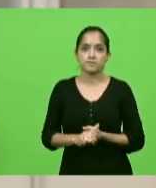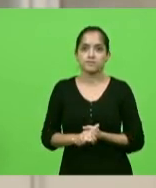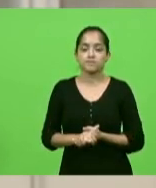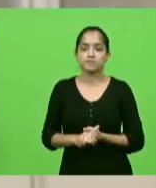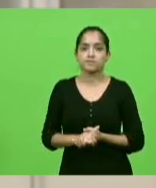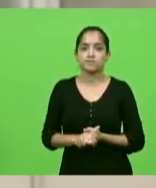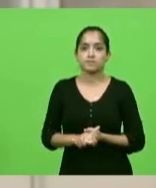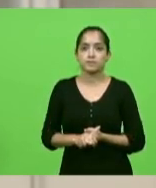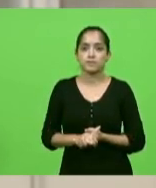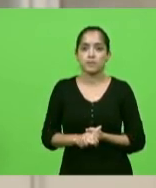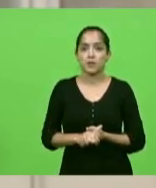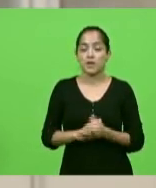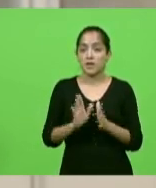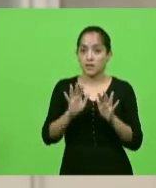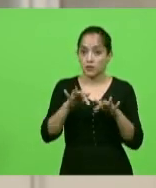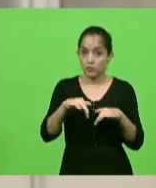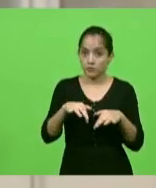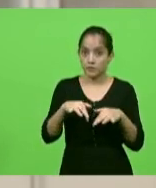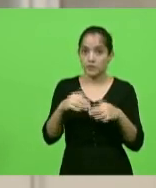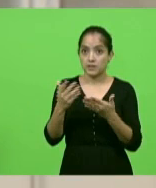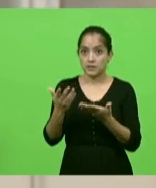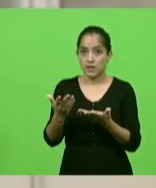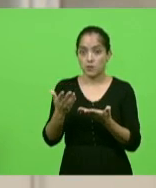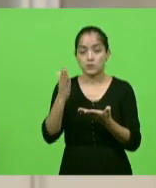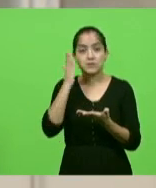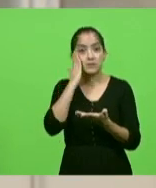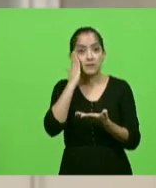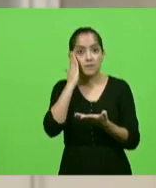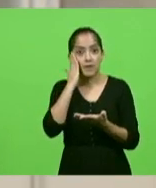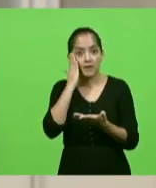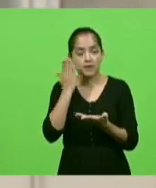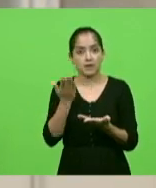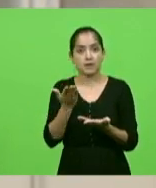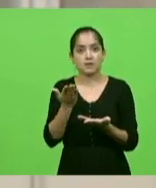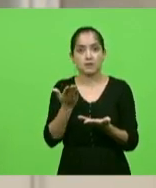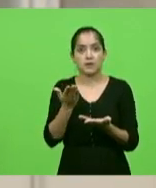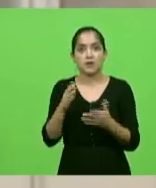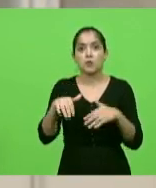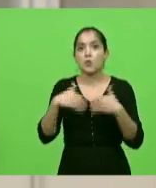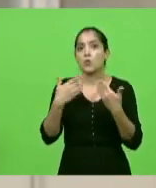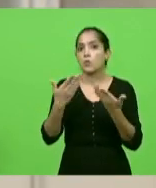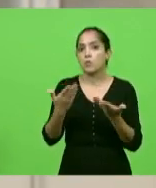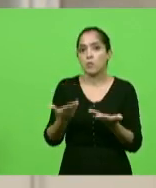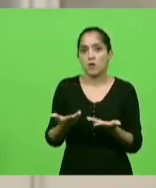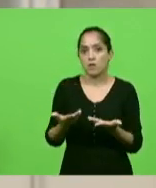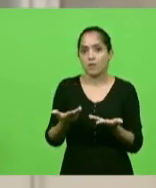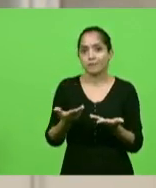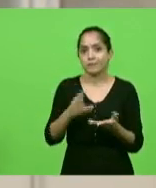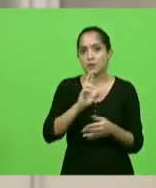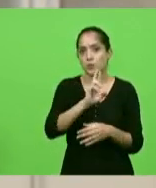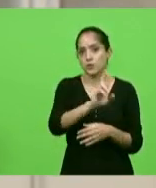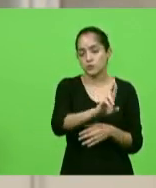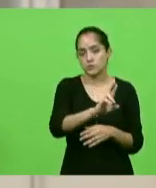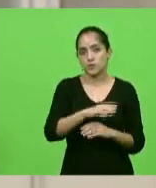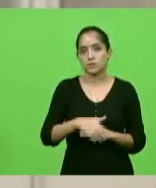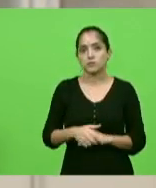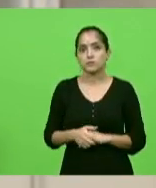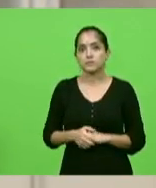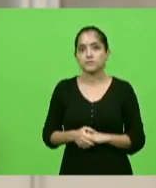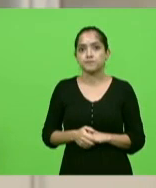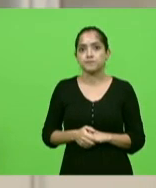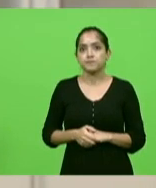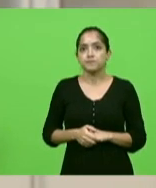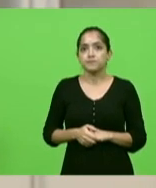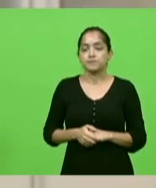que ao final e ao cabo saber se a qual será o resultado